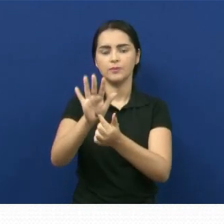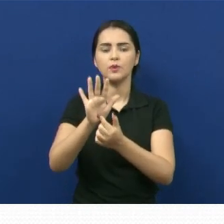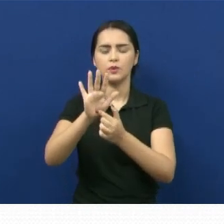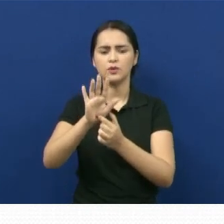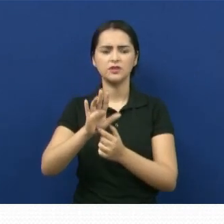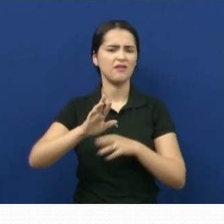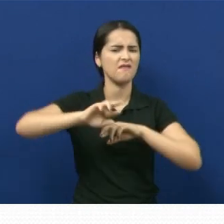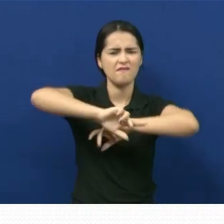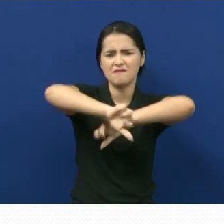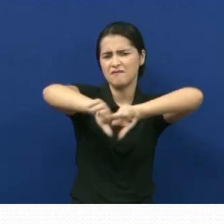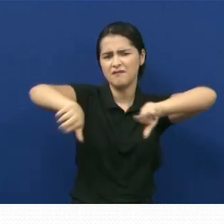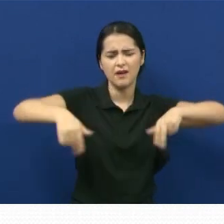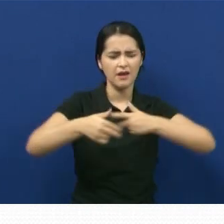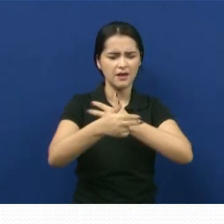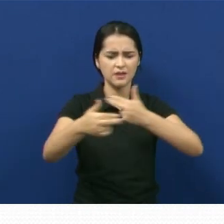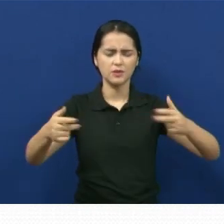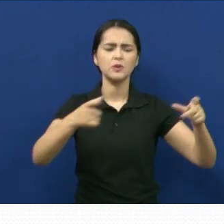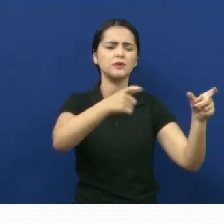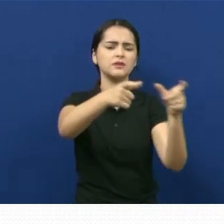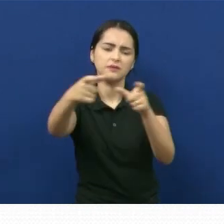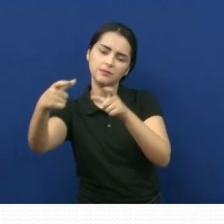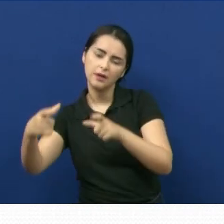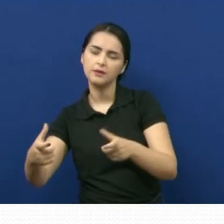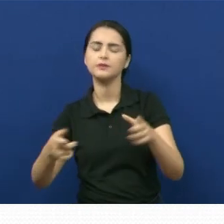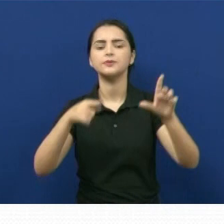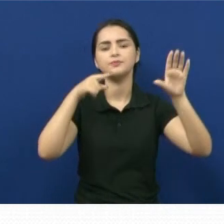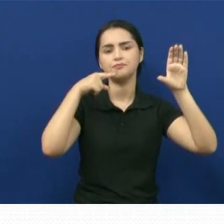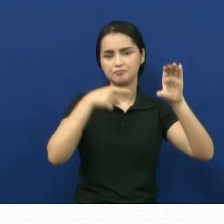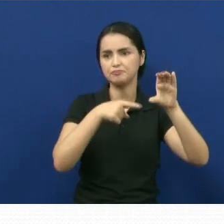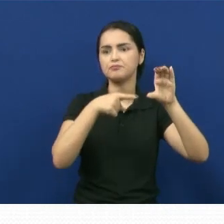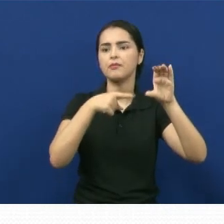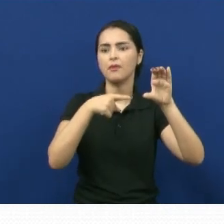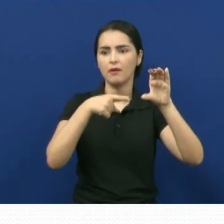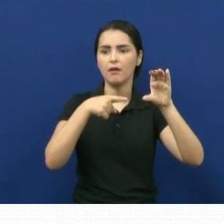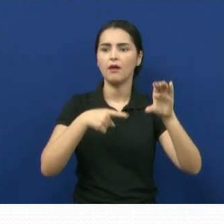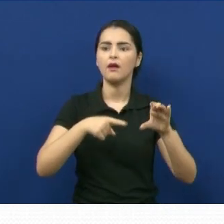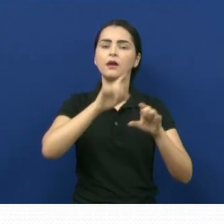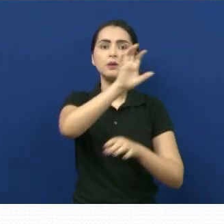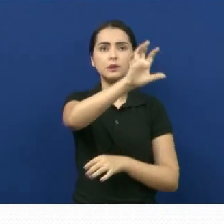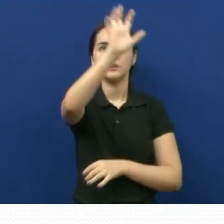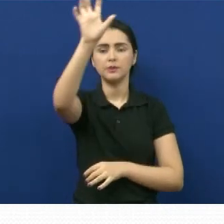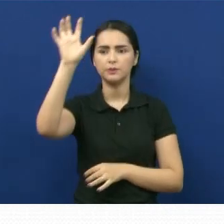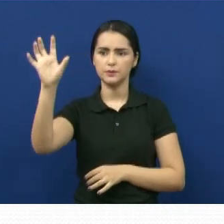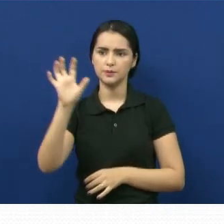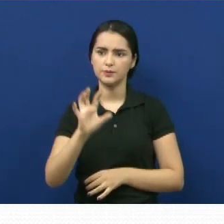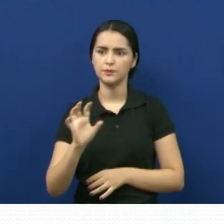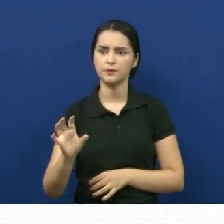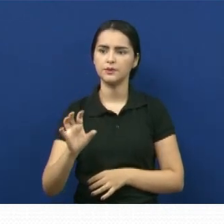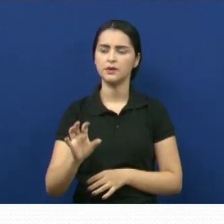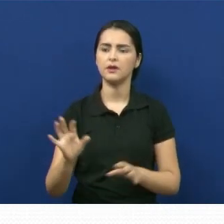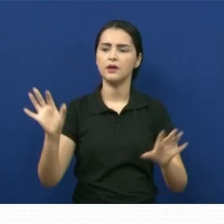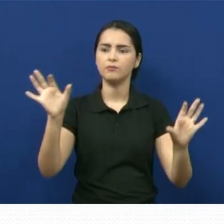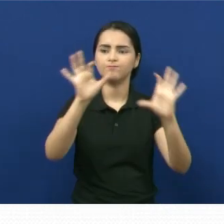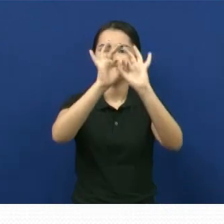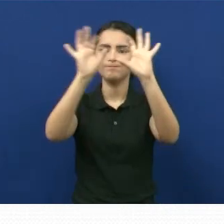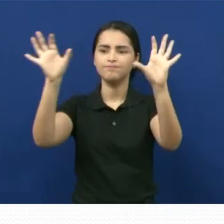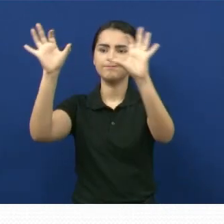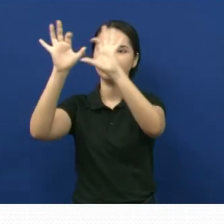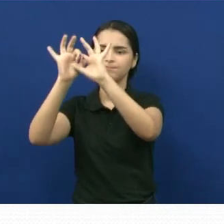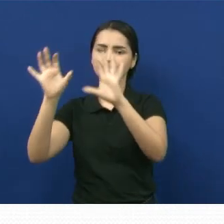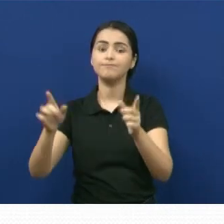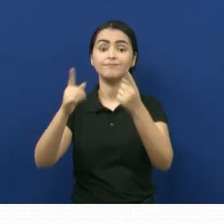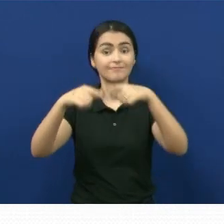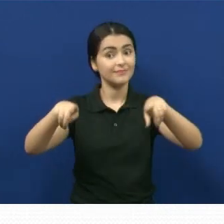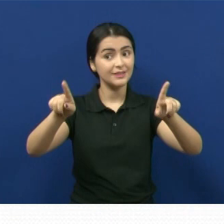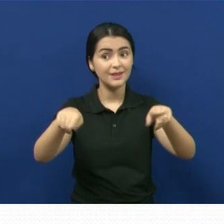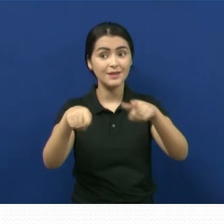universo que vivemos, ou seja, o espaço sideral. Alternativa C, região, os recortes espaciais abordados na